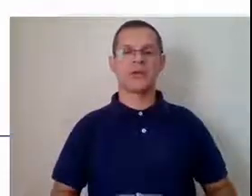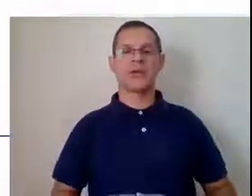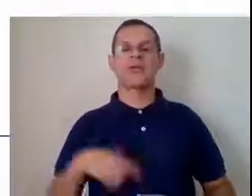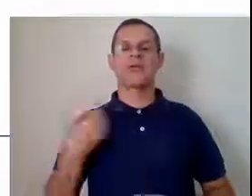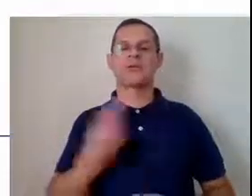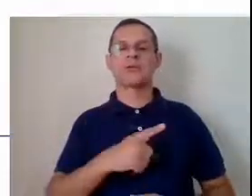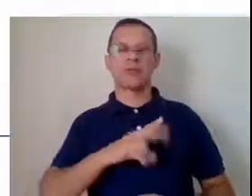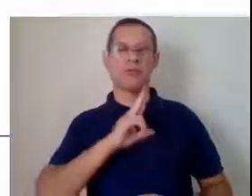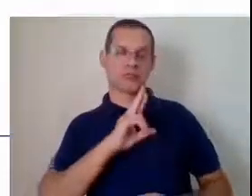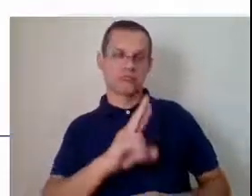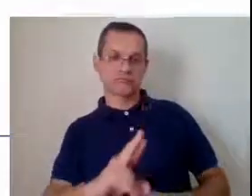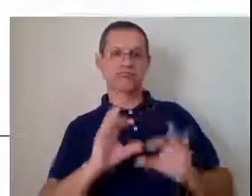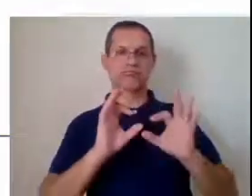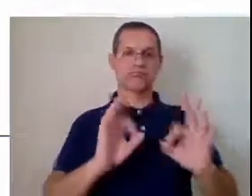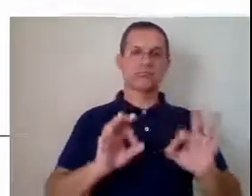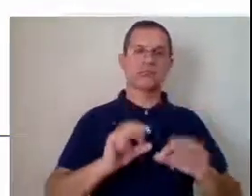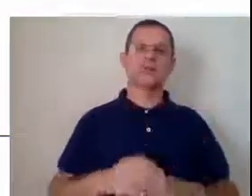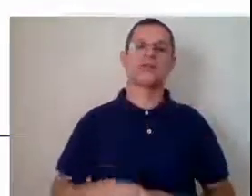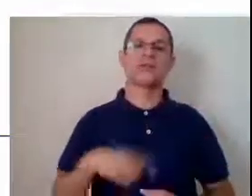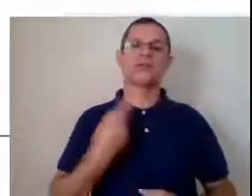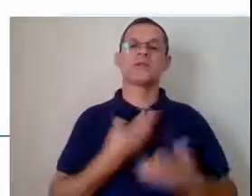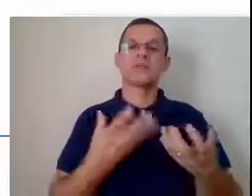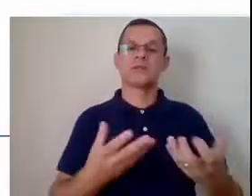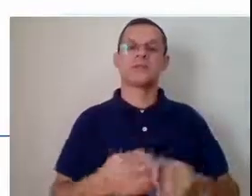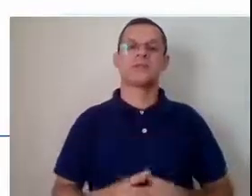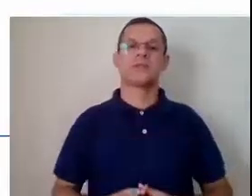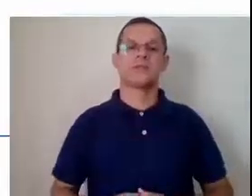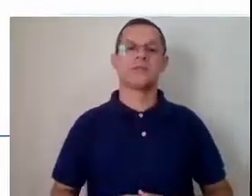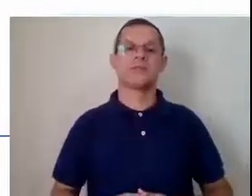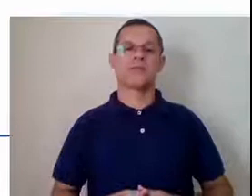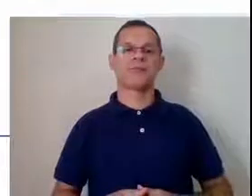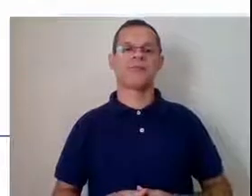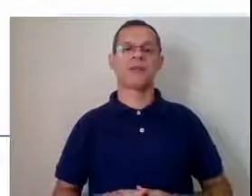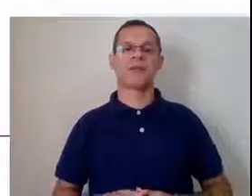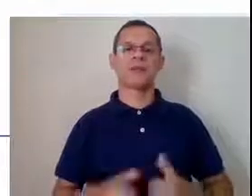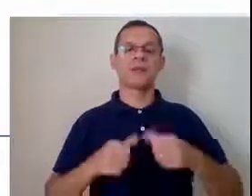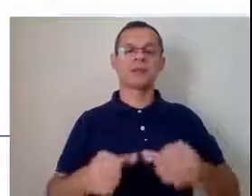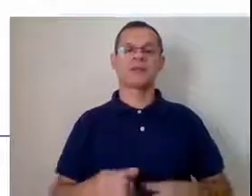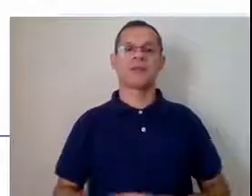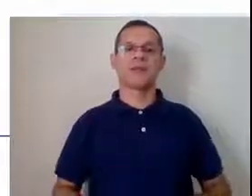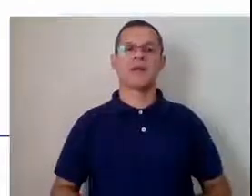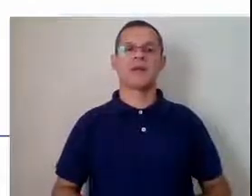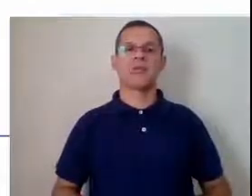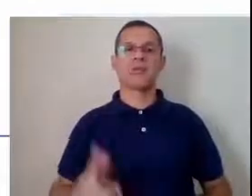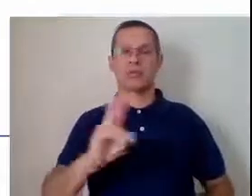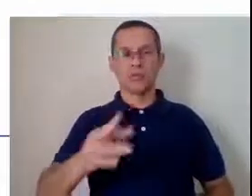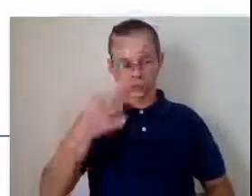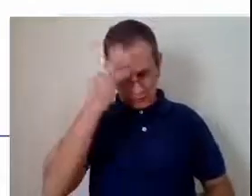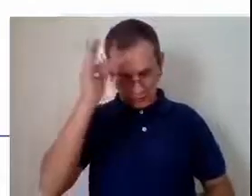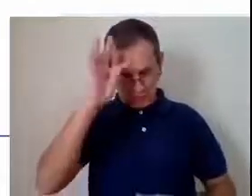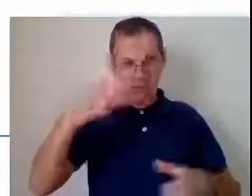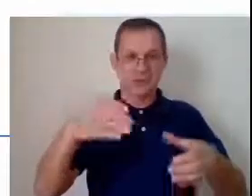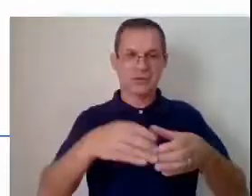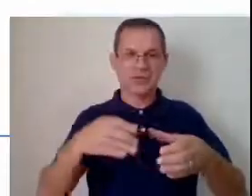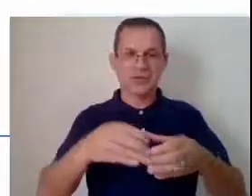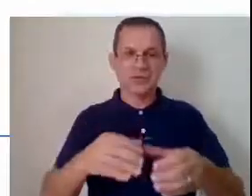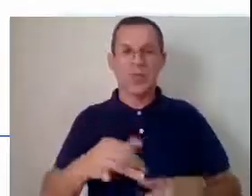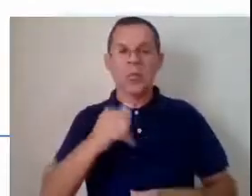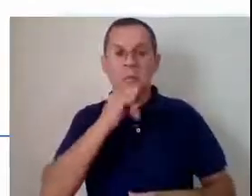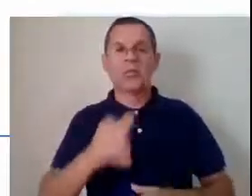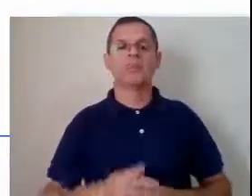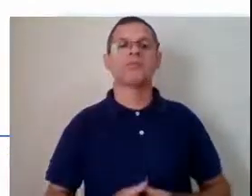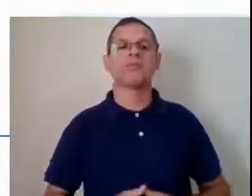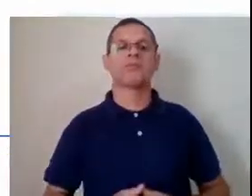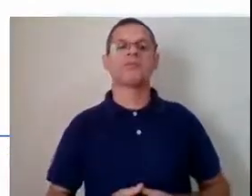dar resultados que nós desejamos, e essa aplicação da teoria dos conjuntos aí, por